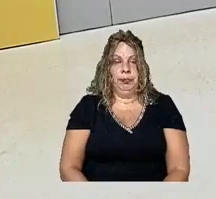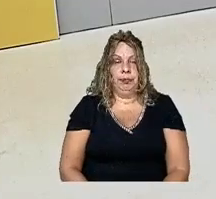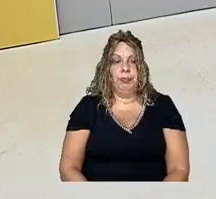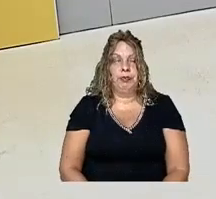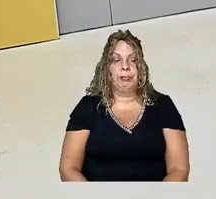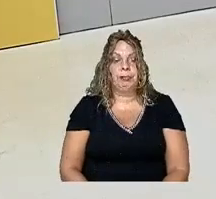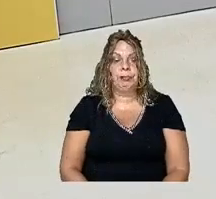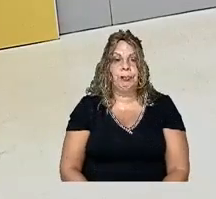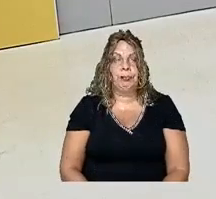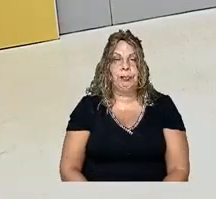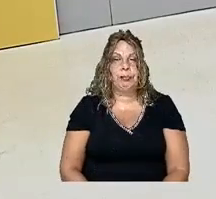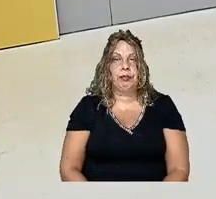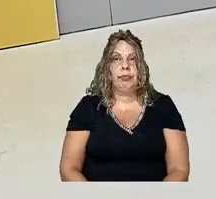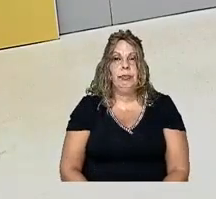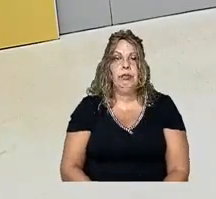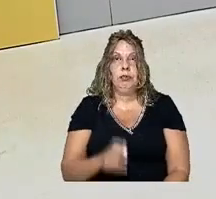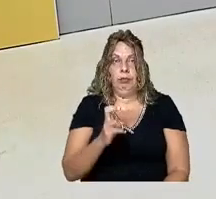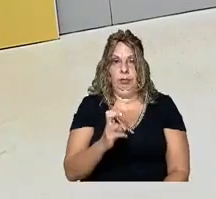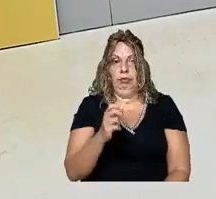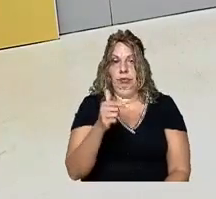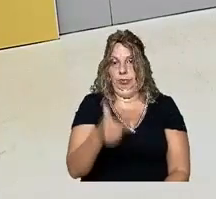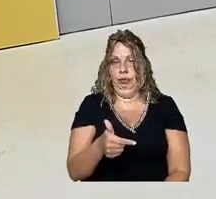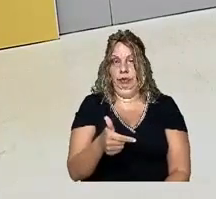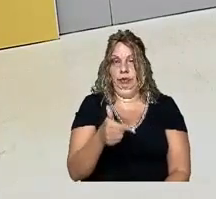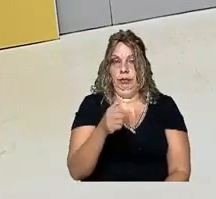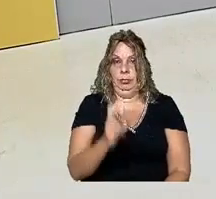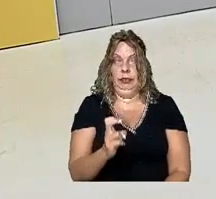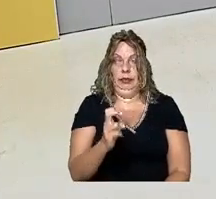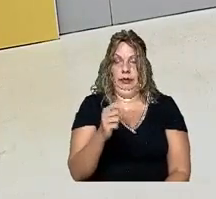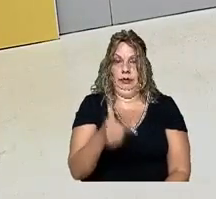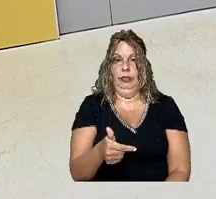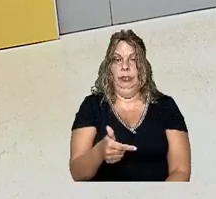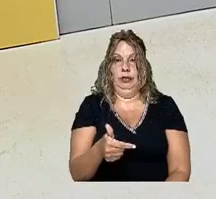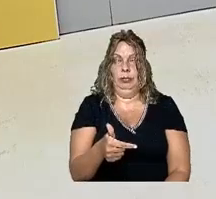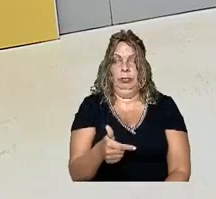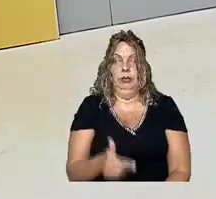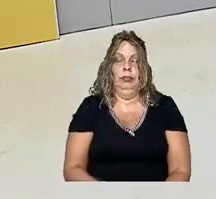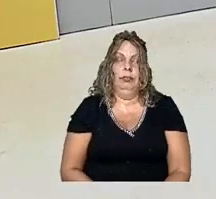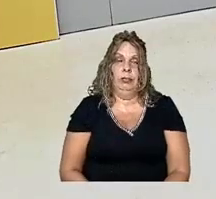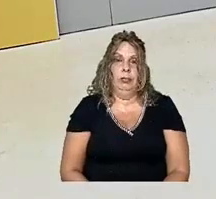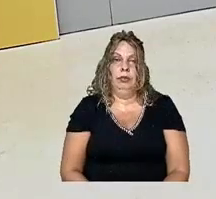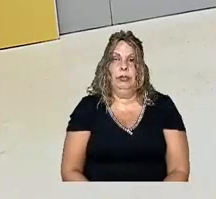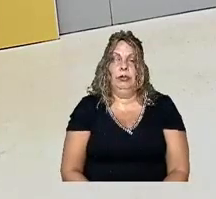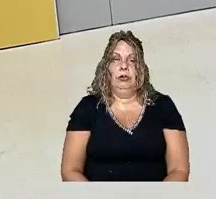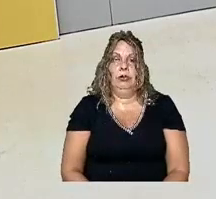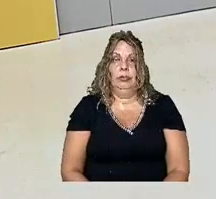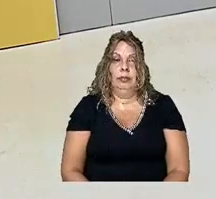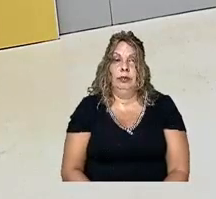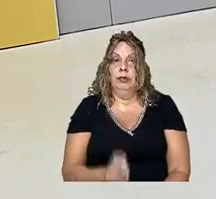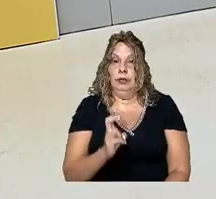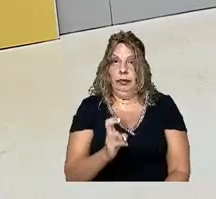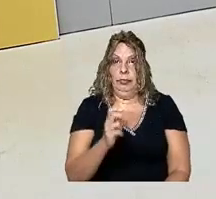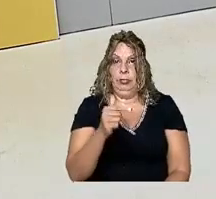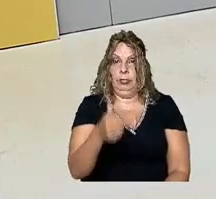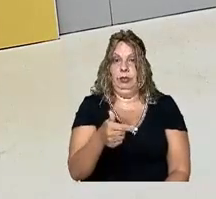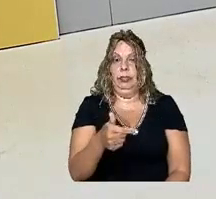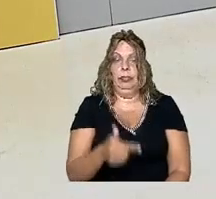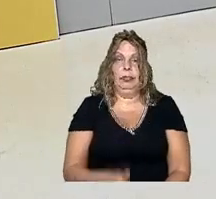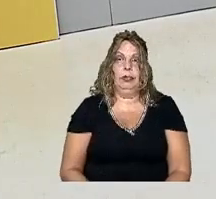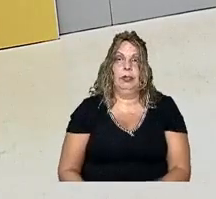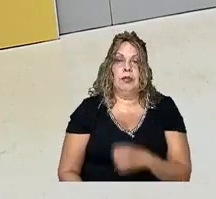riscar. 13 e 44 já saíram, já estão valendo. E vale 10 mil reais o prêmio. 52 é a